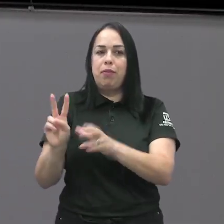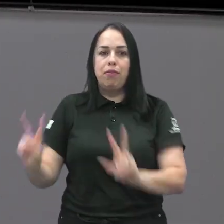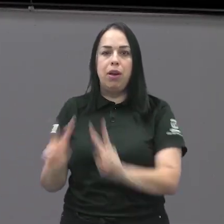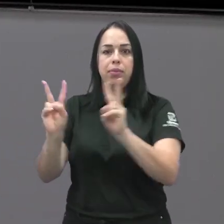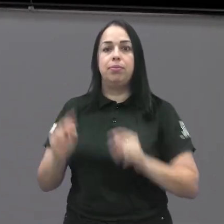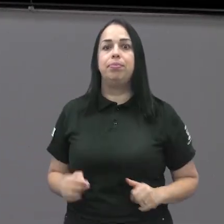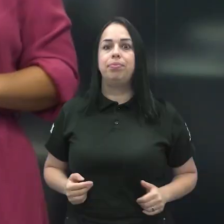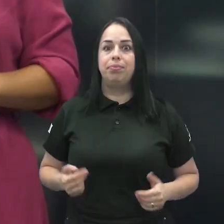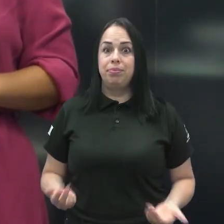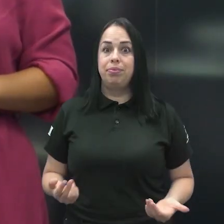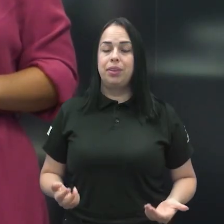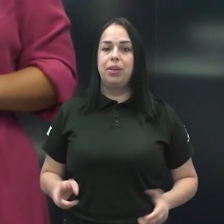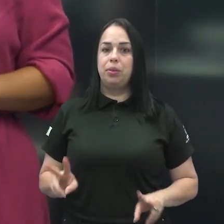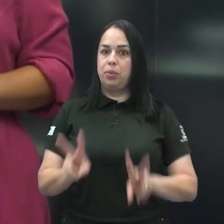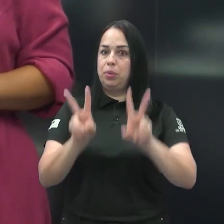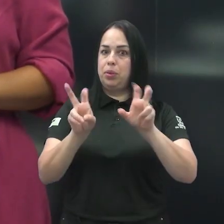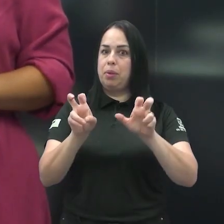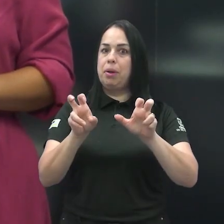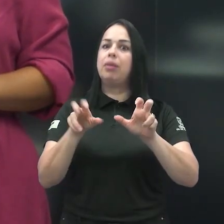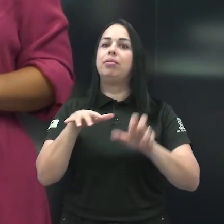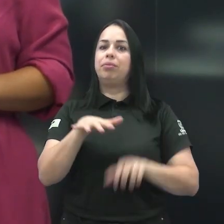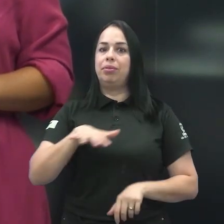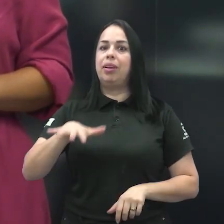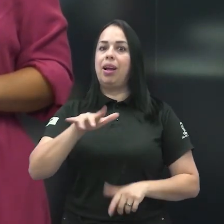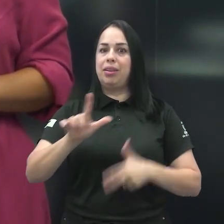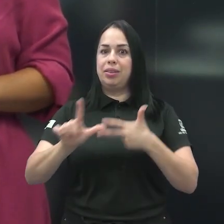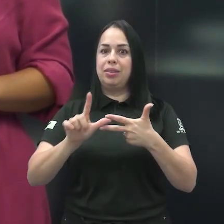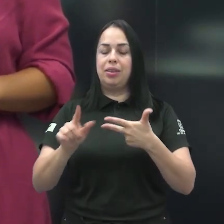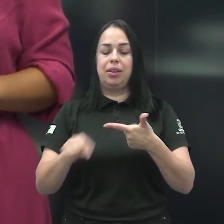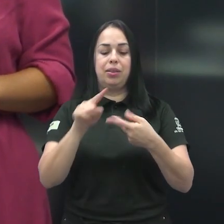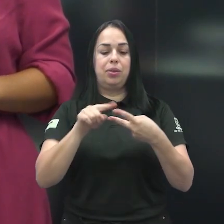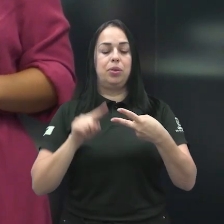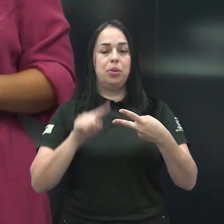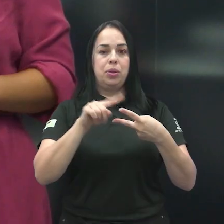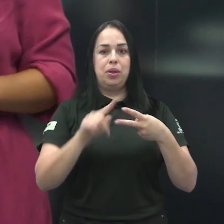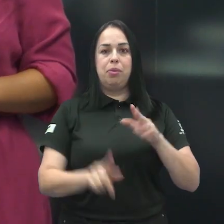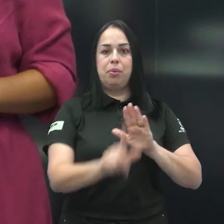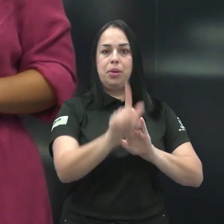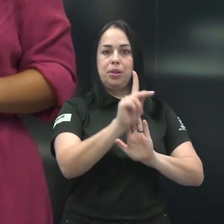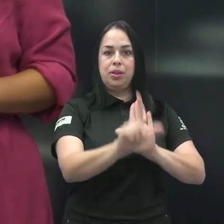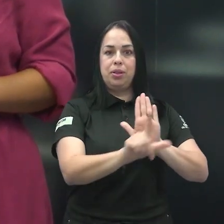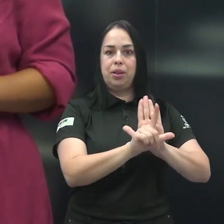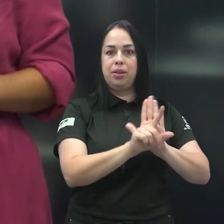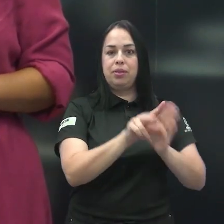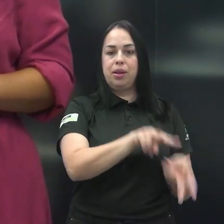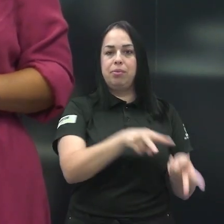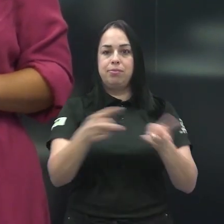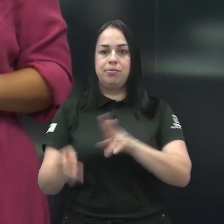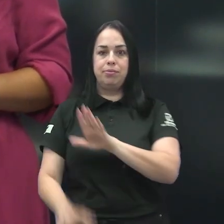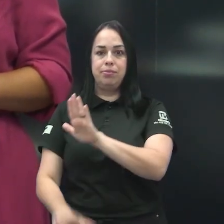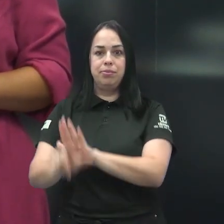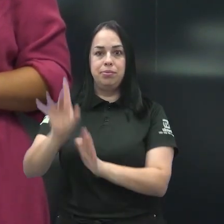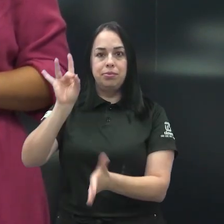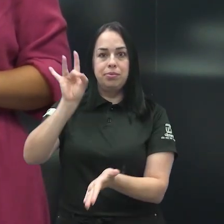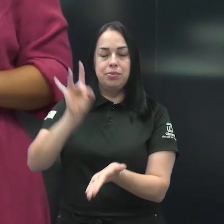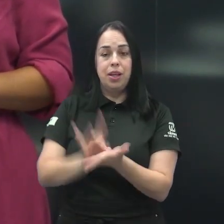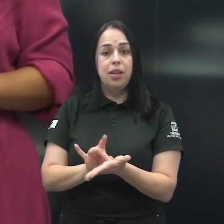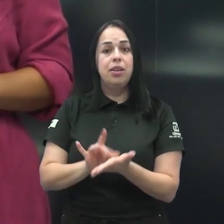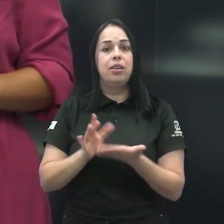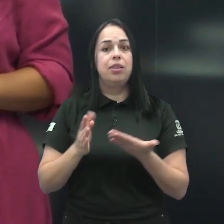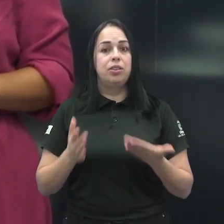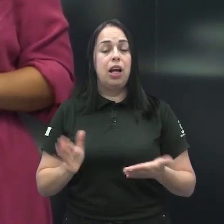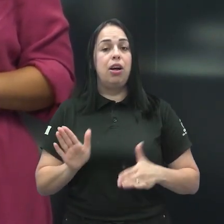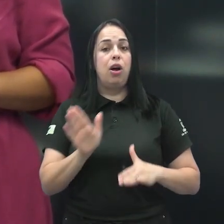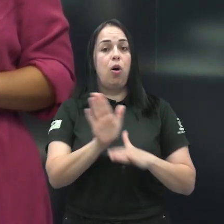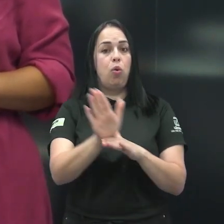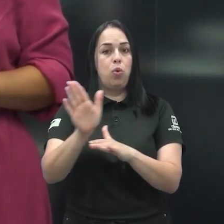bem valorizado. Ainda no Legislativo, agora te mostramos 2 novas regras que entraram em vigor na nossa cidade e já